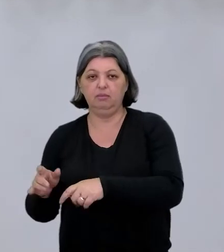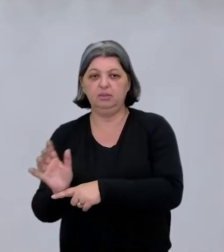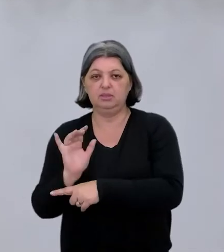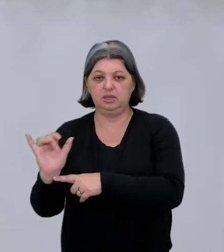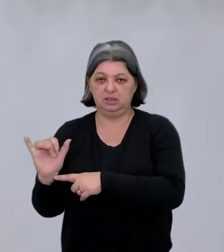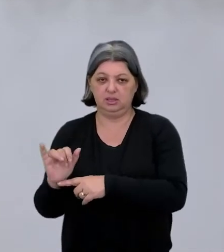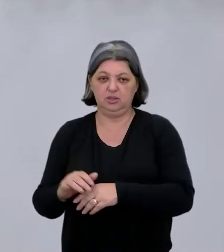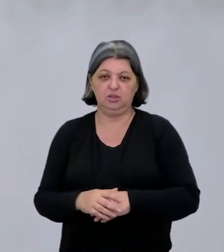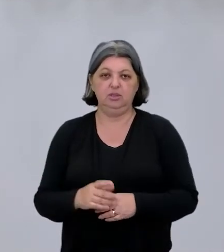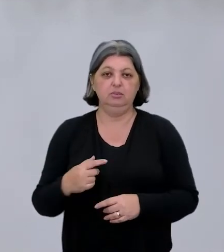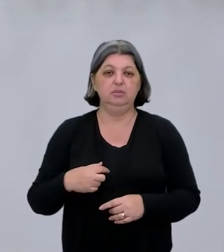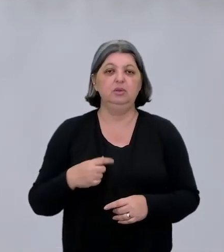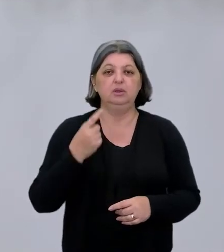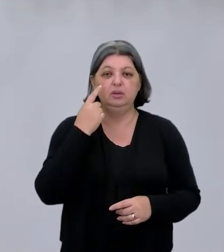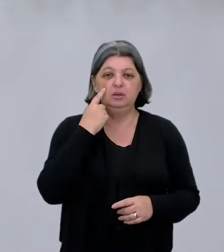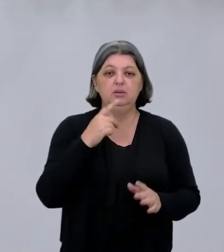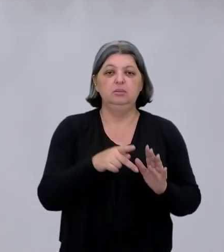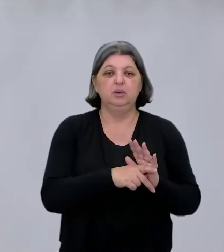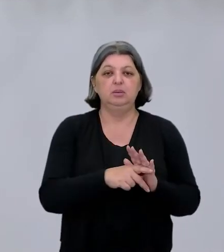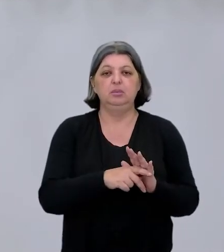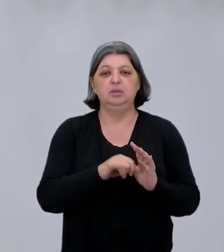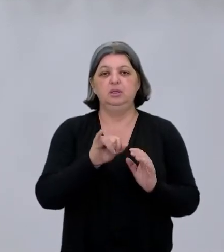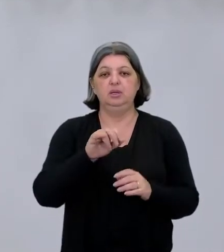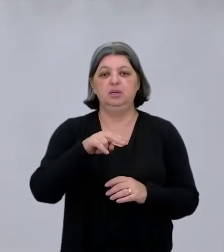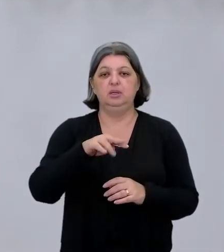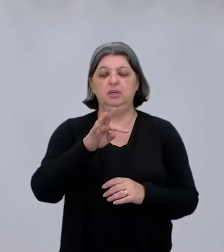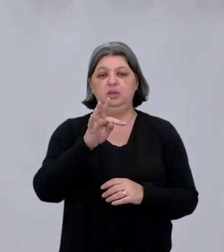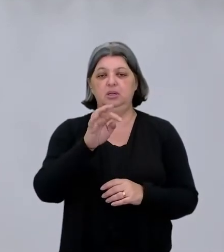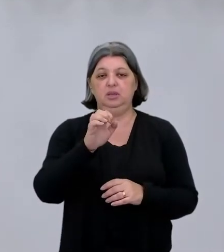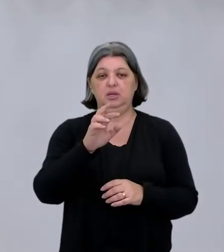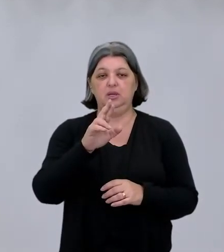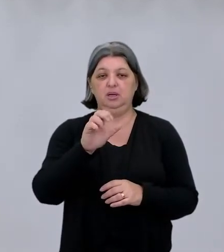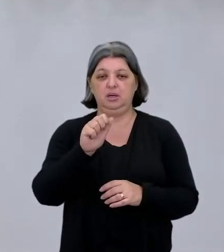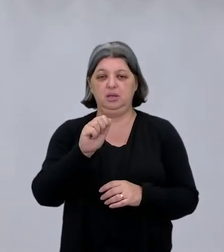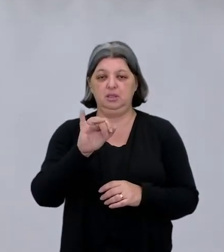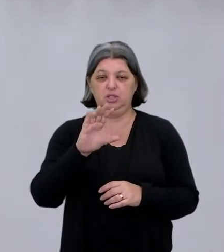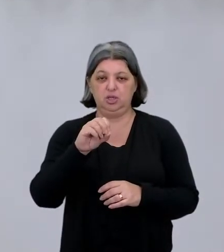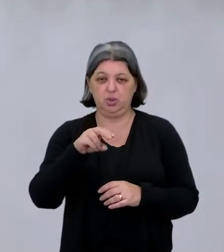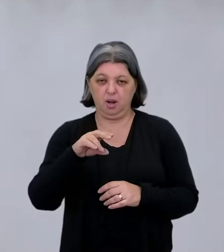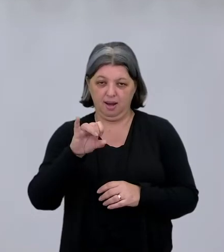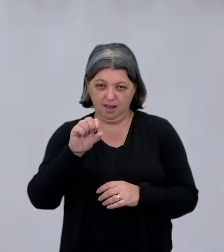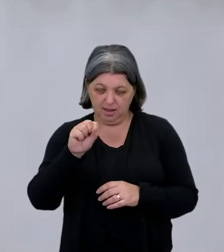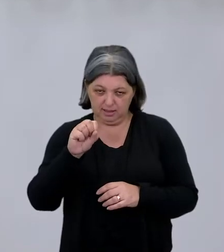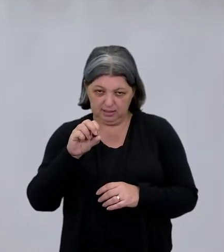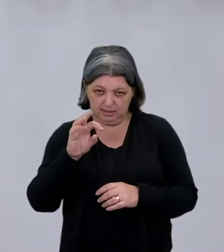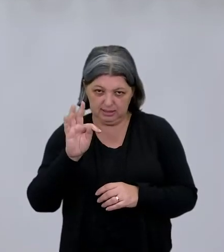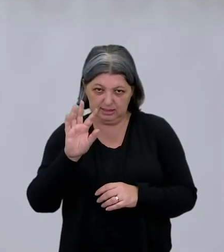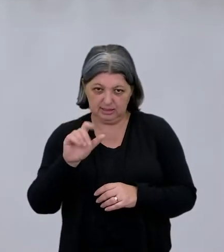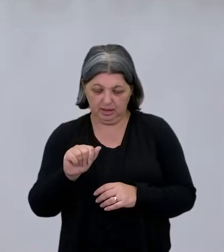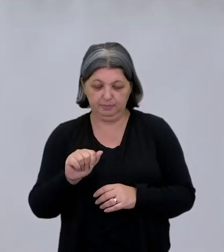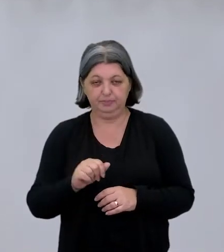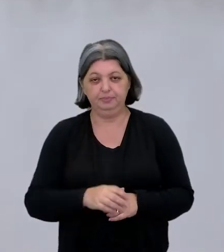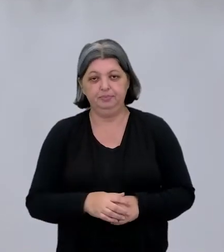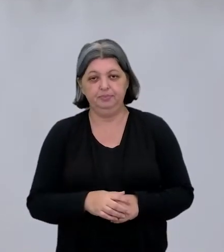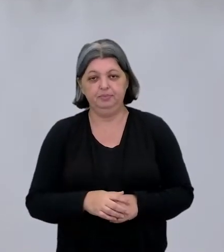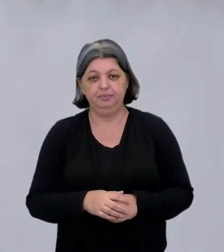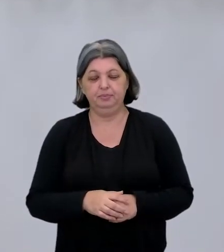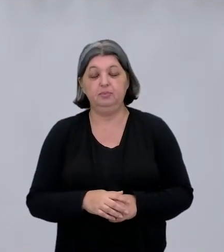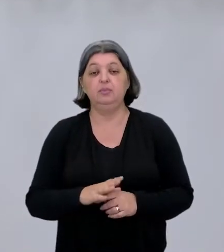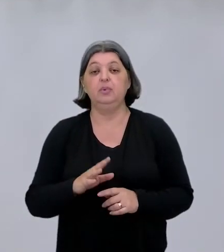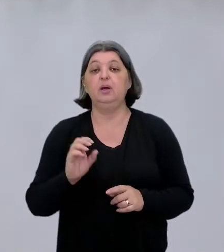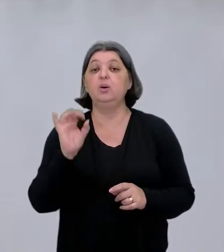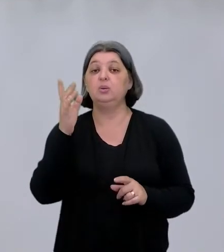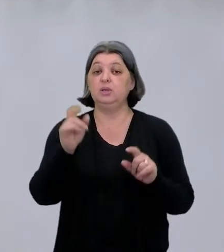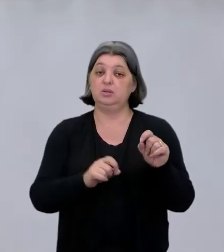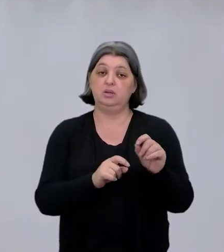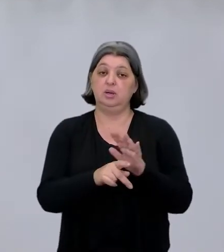novo porque eu não consigo falar, a teoria interacionista fala, é justamente que quando a gente estabelece